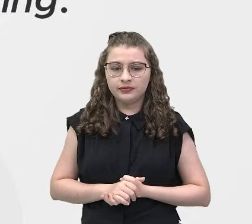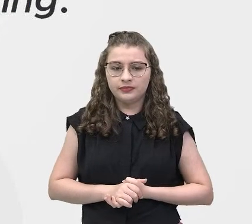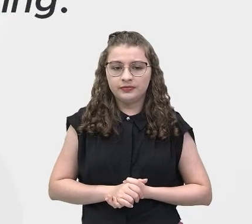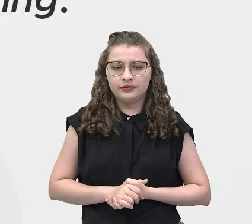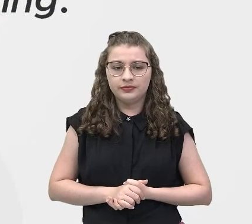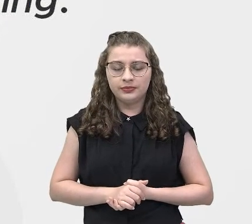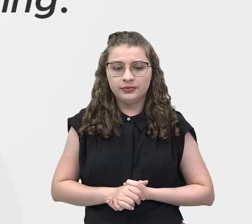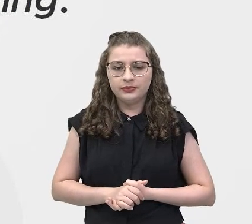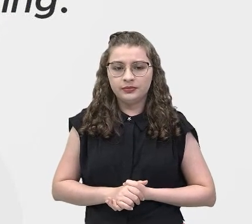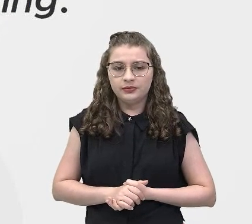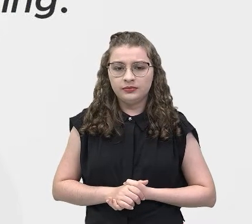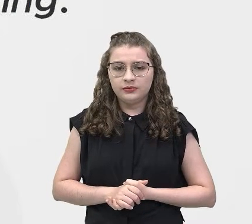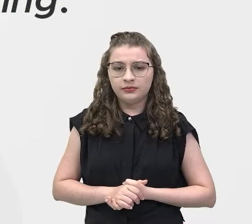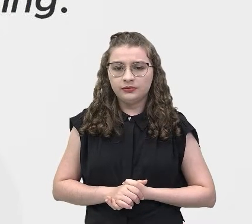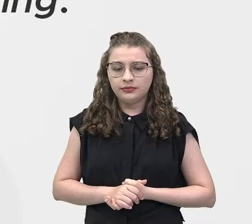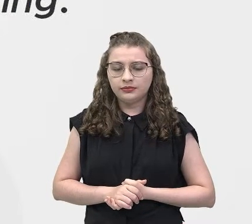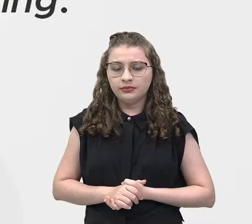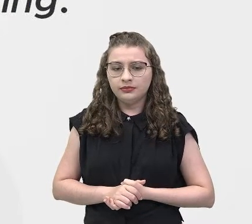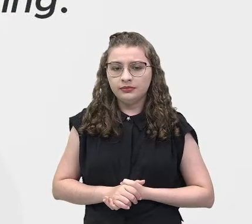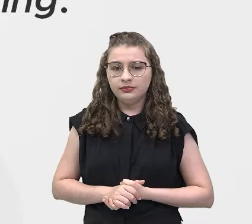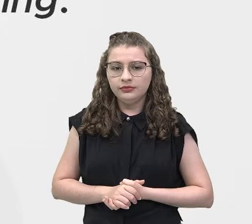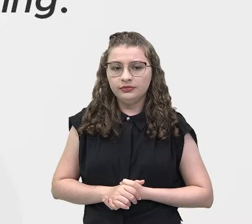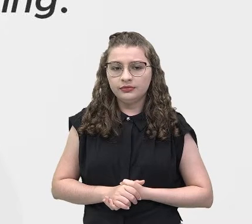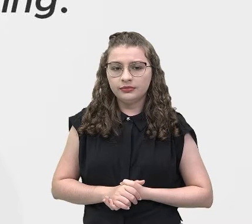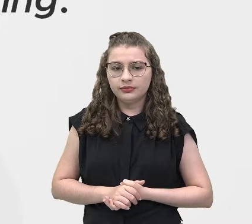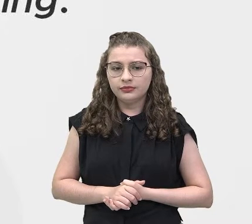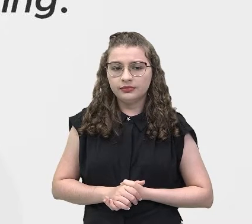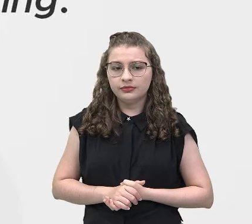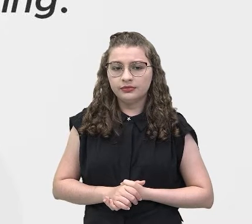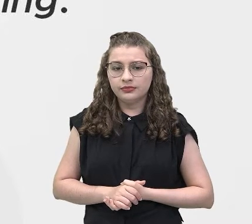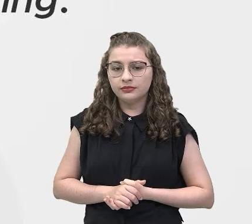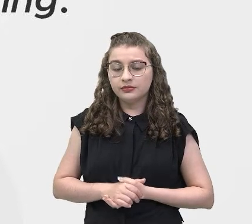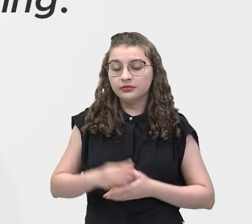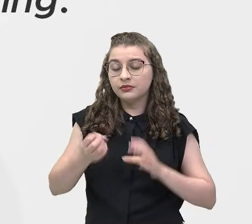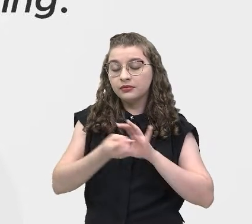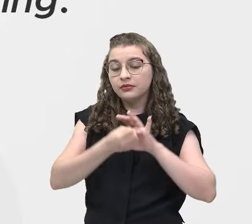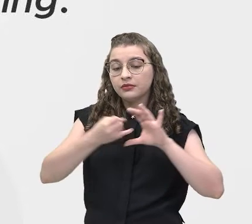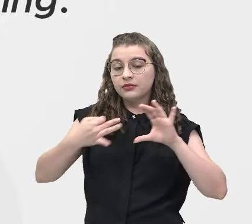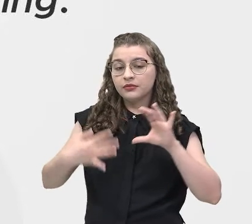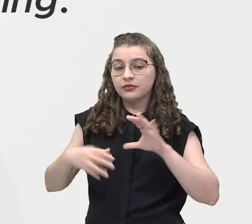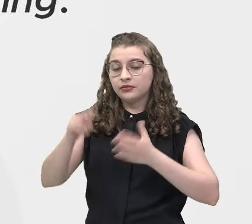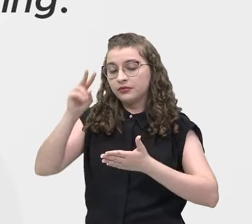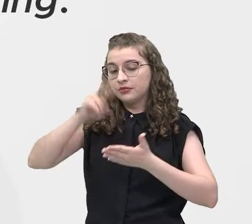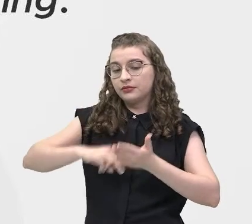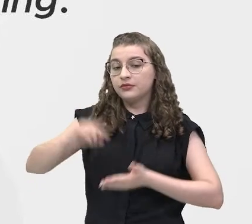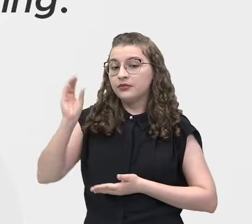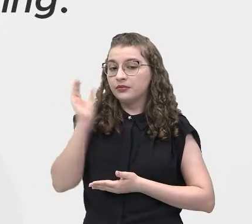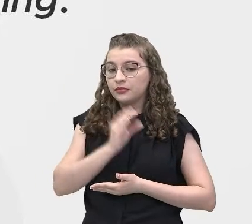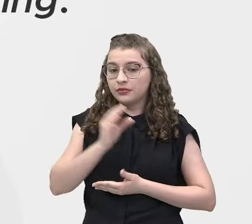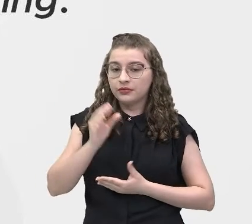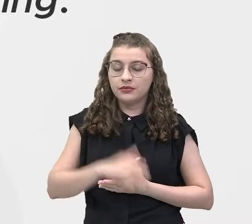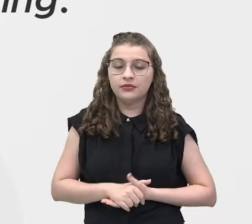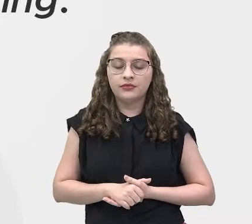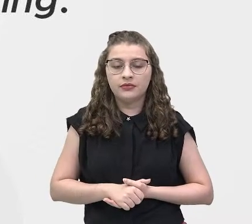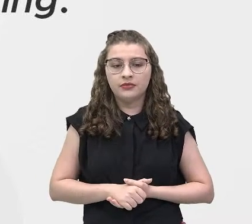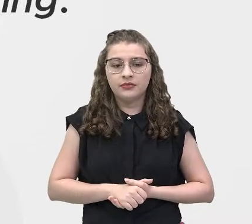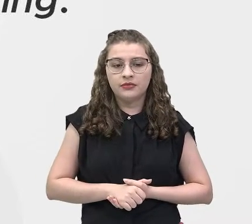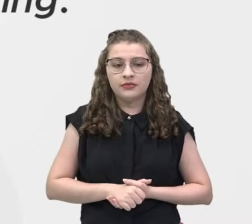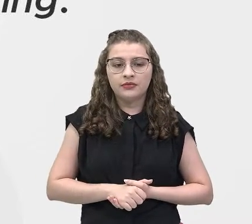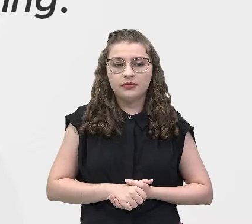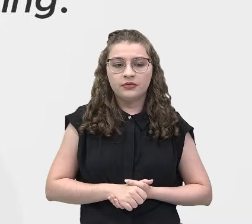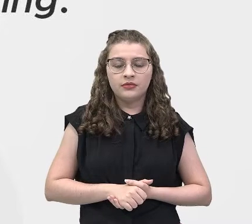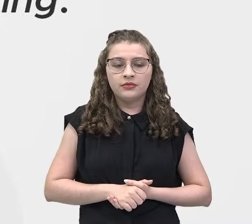comigo. Então, olha só, gente, vamos ver aqui comigo as características dessa estratégia de leitura